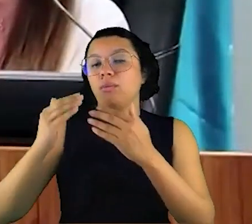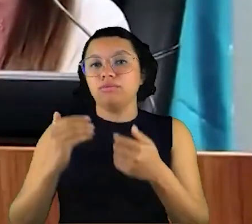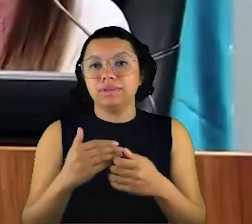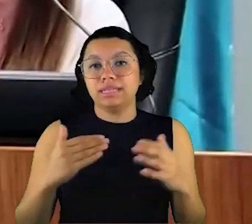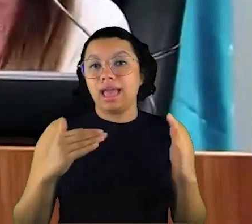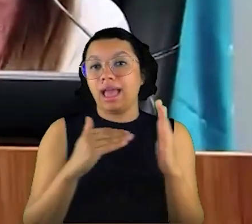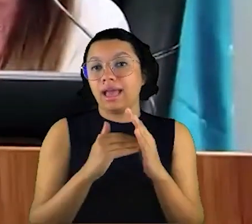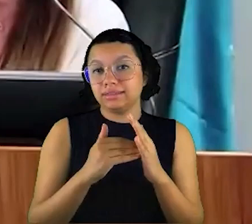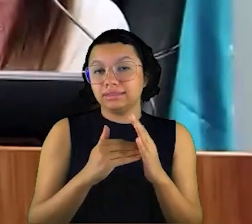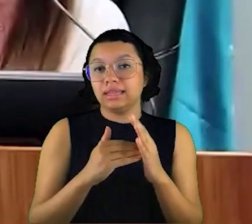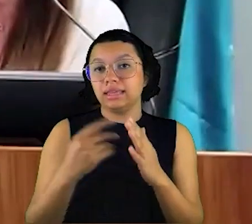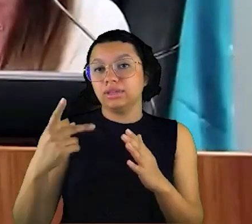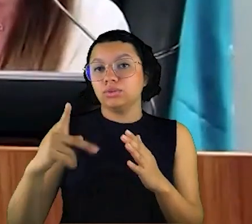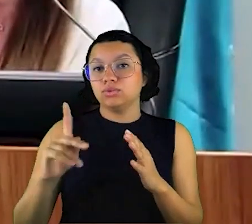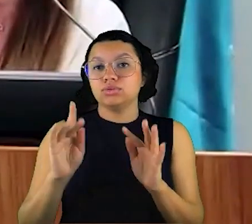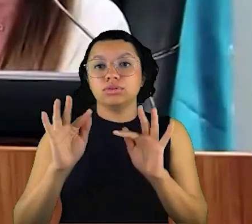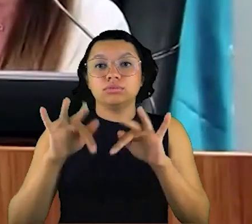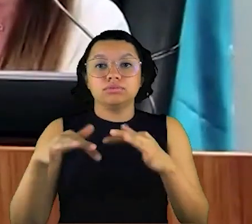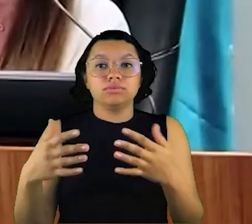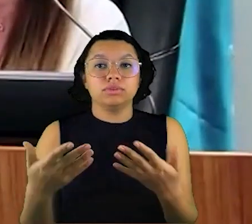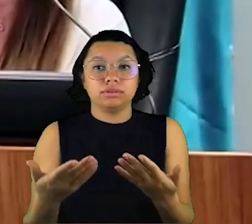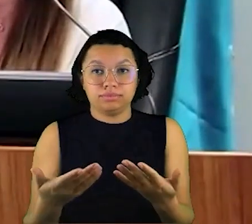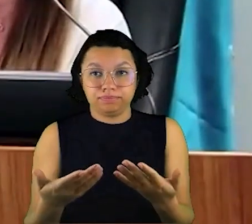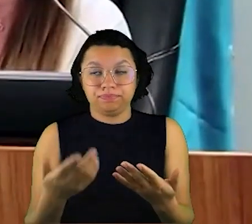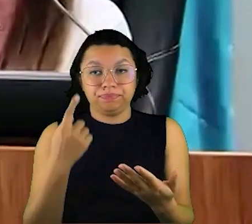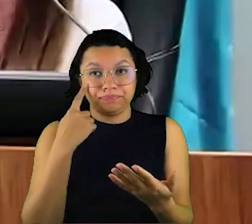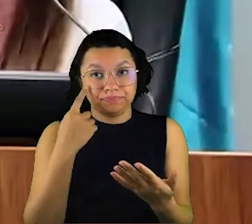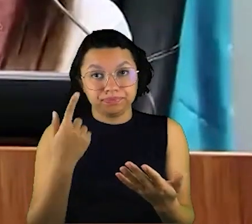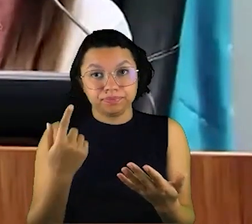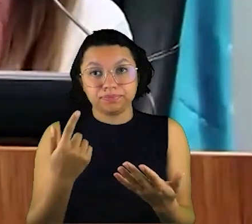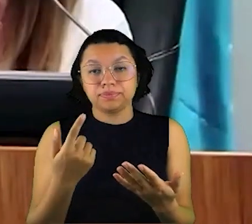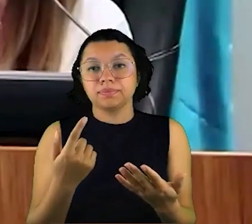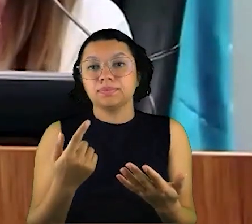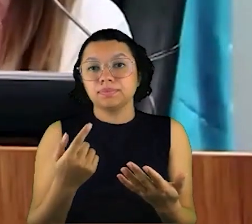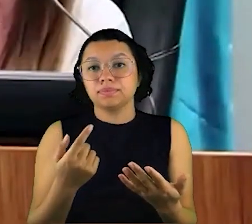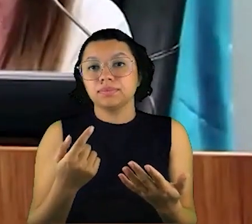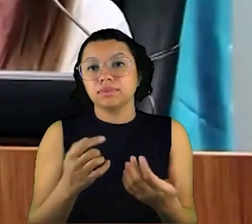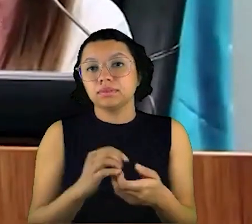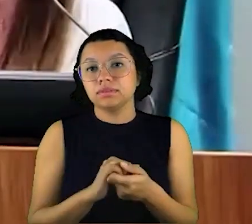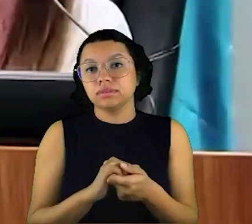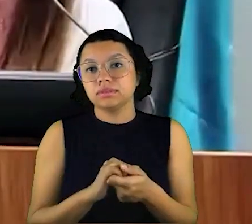desenvolvida até o seu desfecho. Então, vejam,